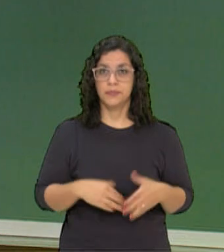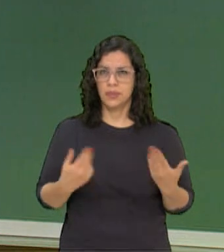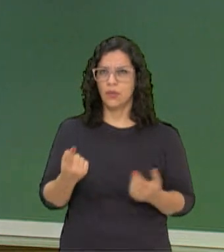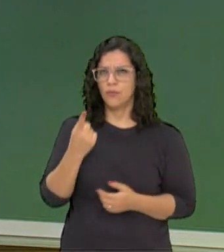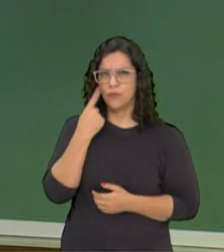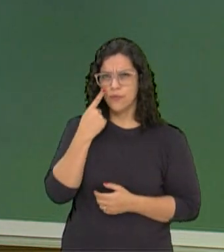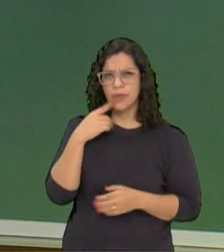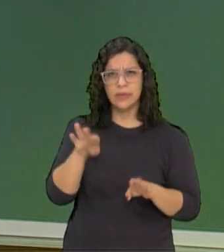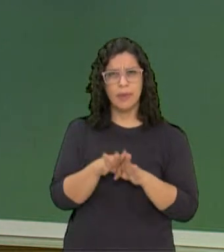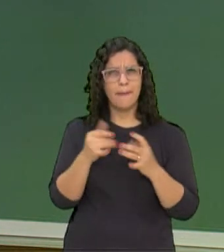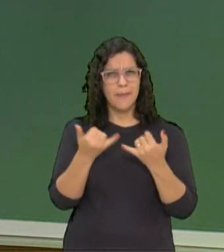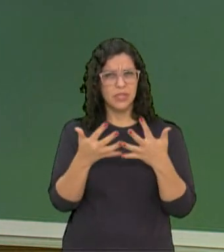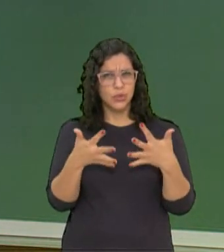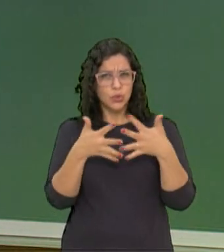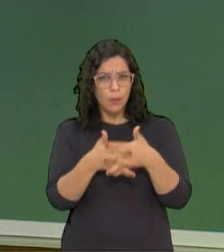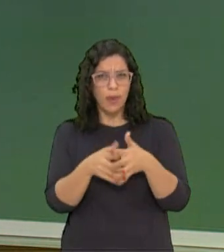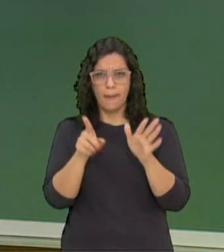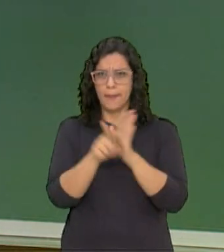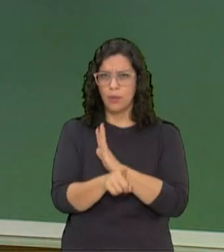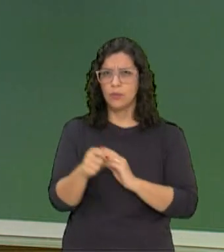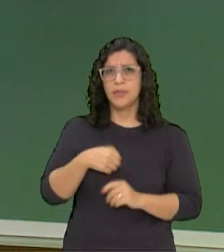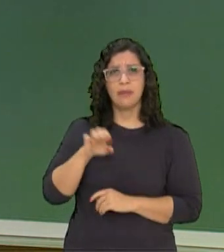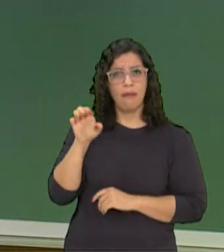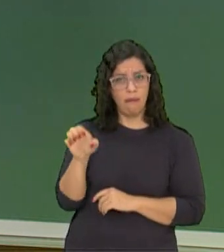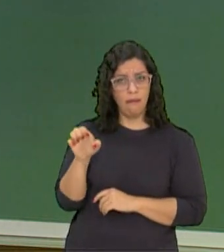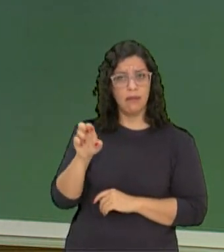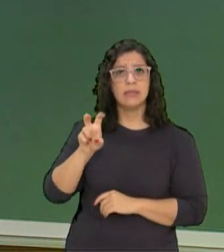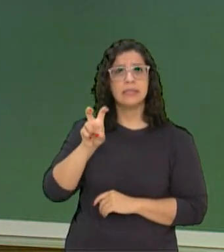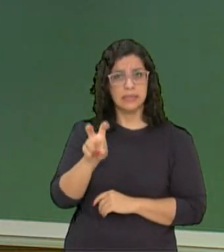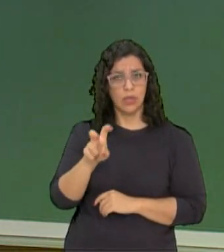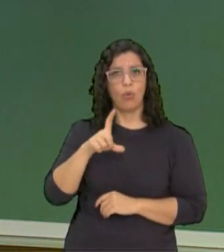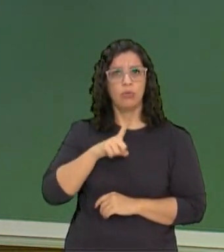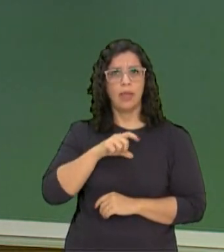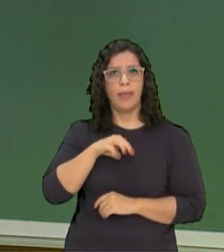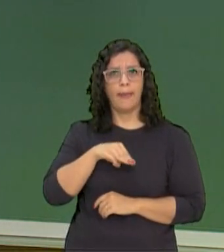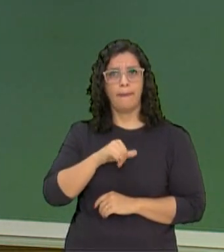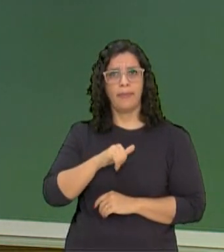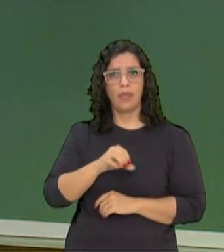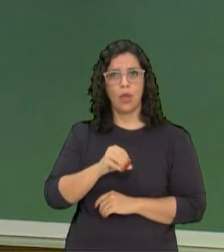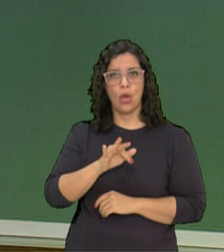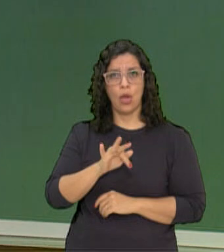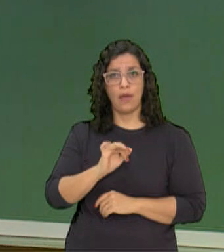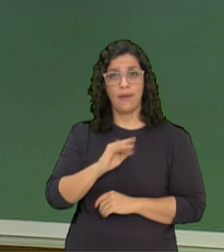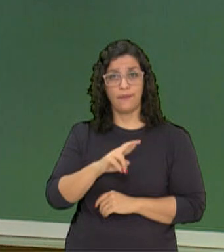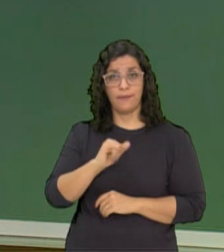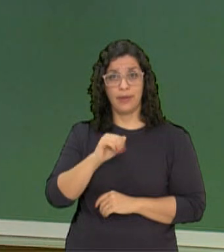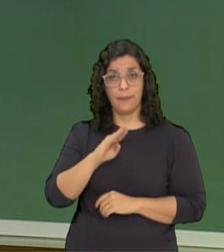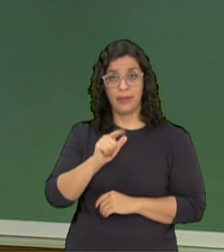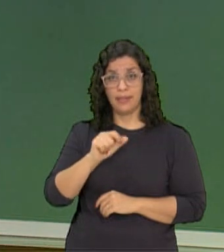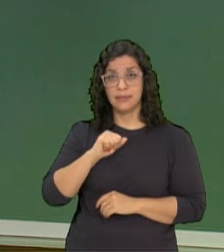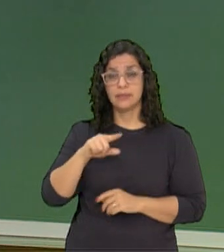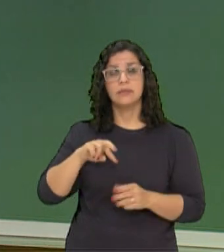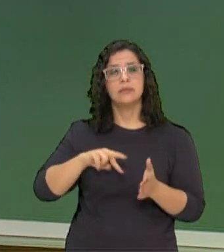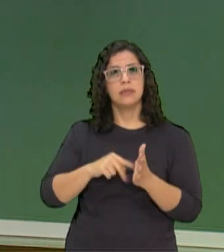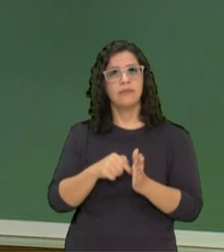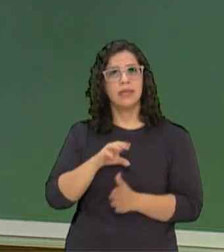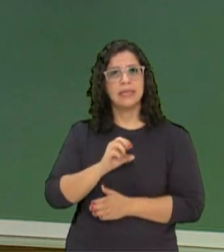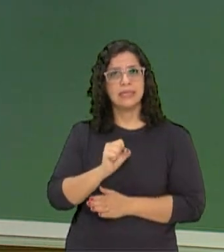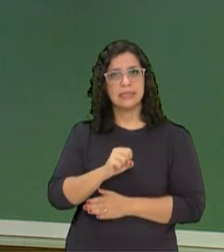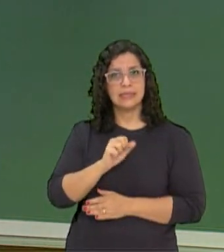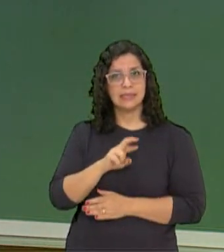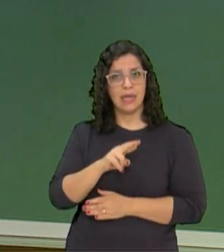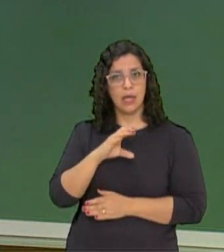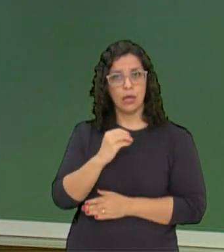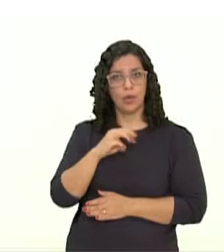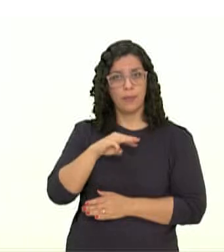Pessoal, apesar de complicada essa questão, ela vai na letra E, 5 contém miofibrilas e corresponde ao sarcômero que não se encurta, tá? Então